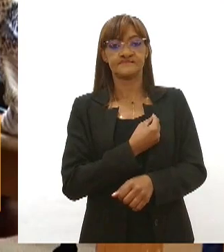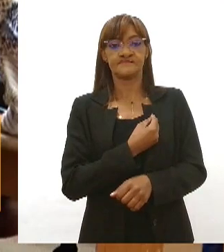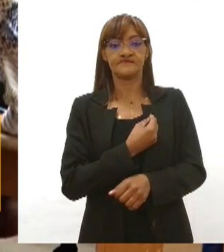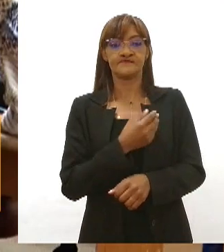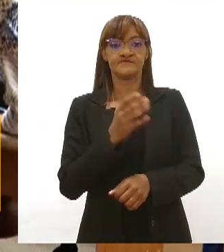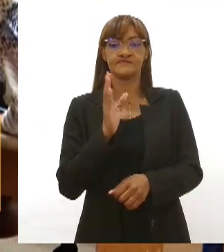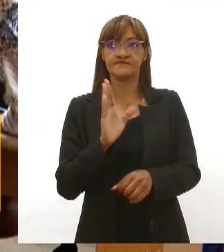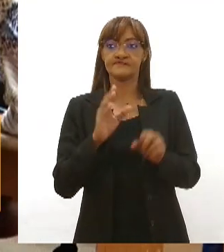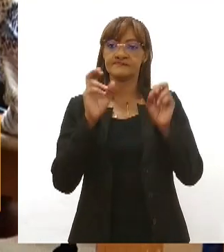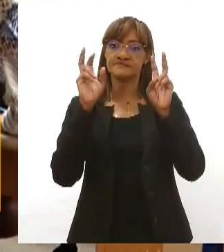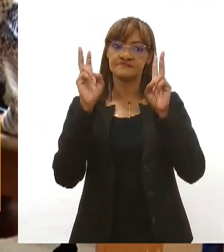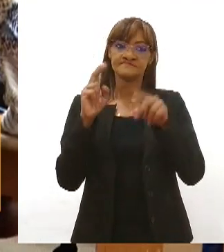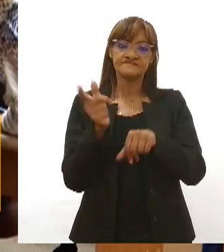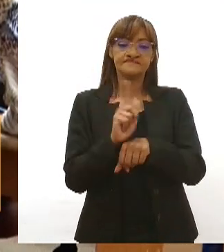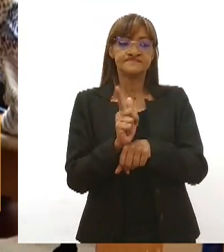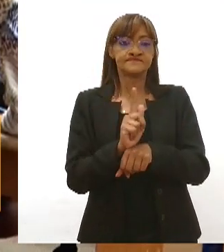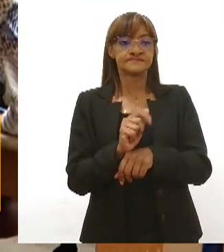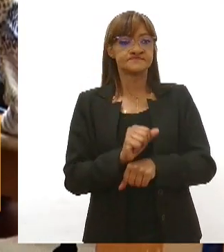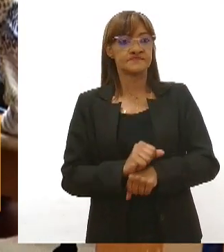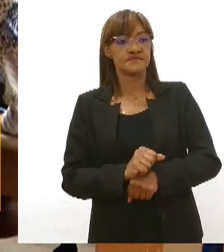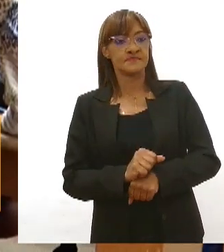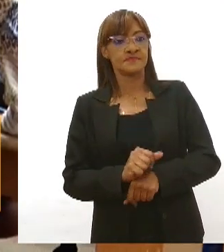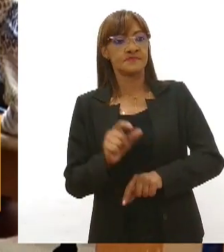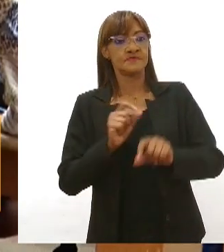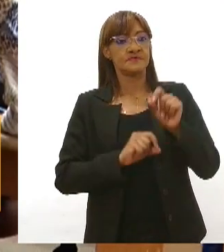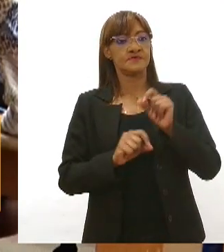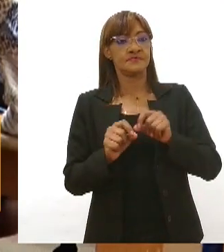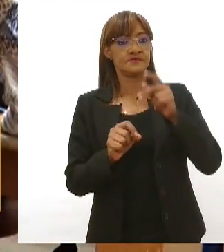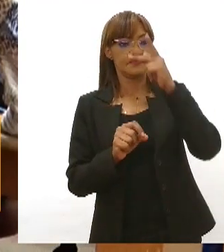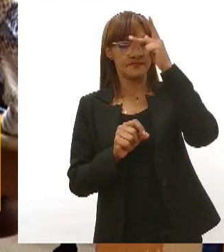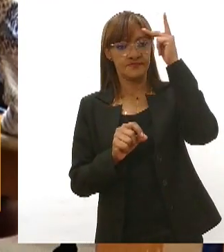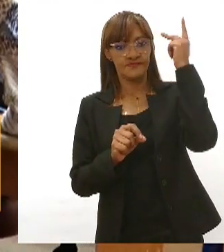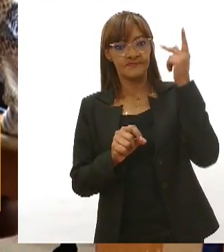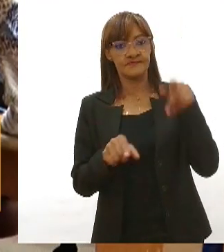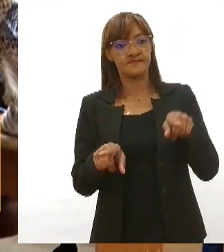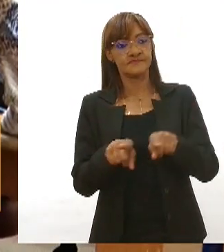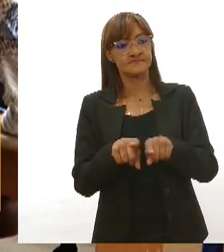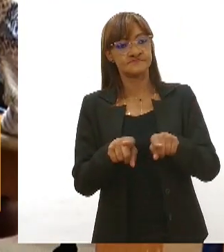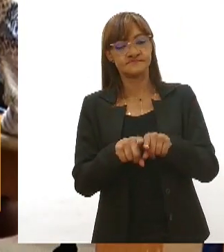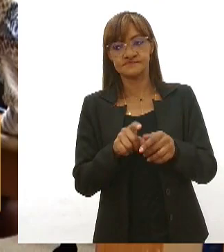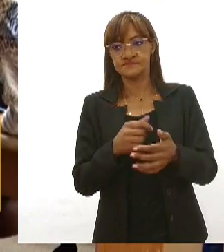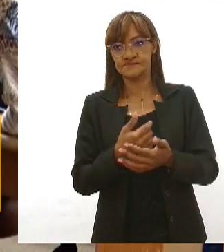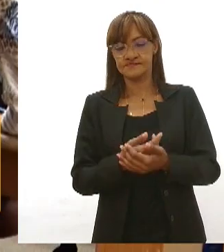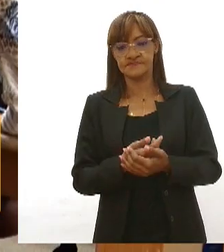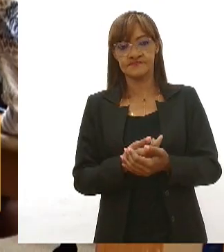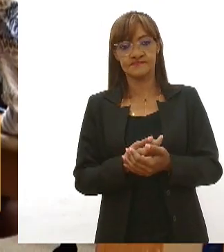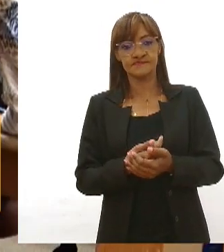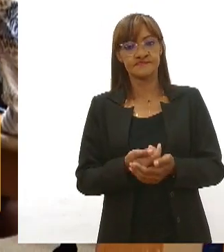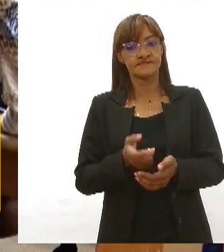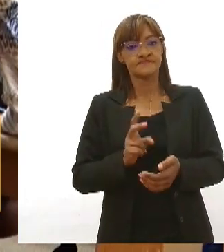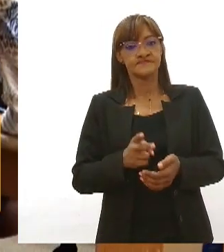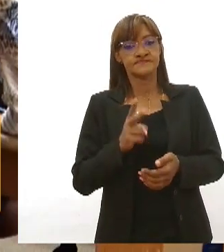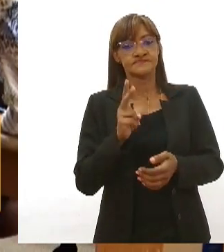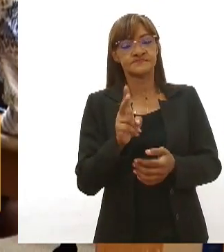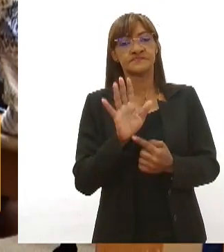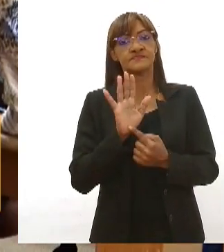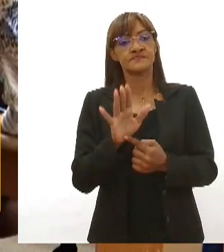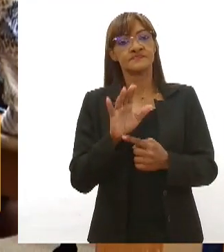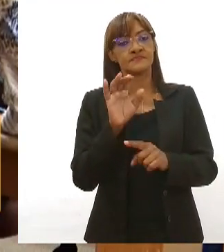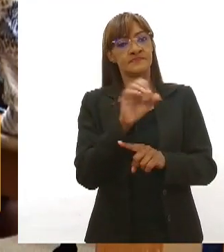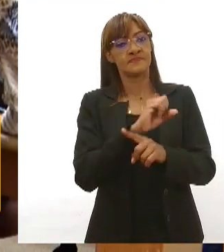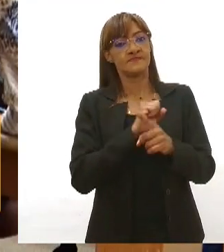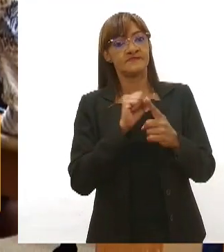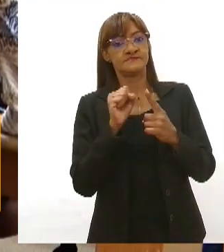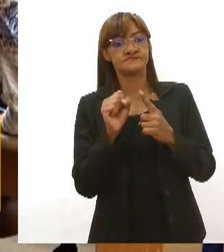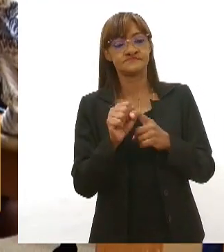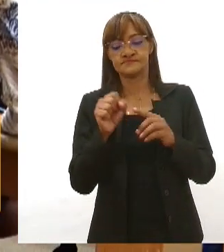e a autodefensoria das pessoas que têm síndrome de Down, que têm deficiência. Cada vez mais trazer para a sociedade a questão da autonomia que a